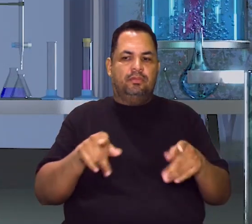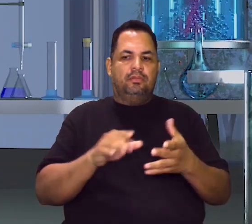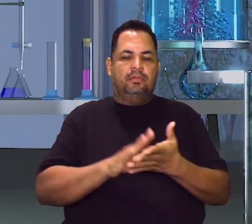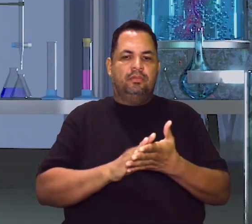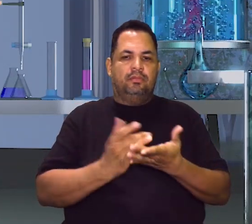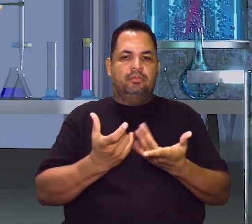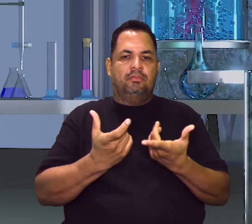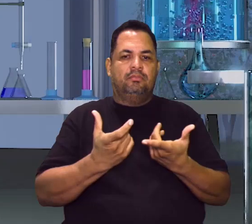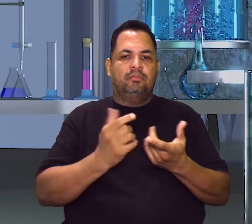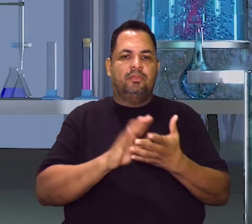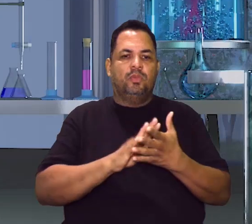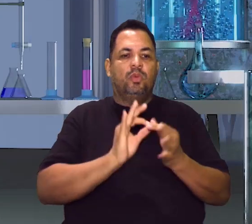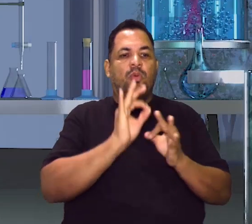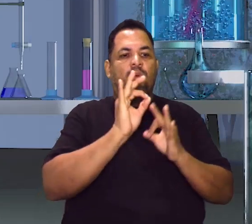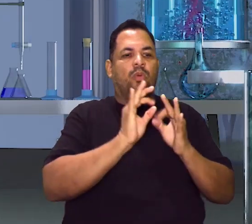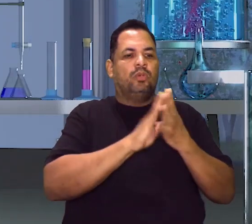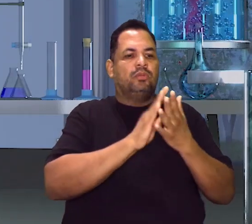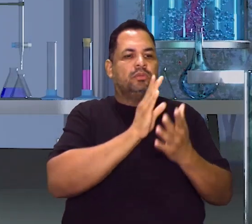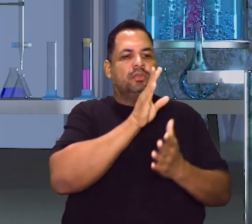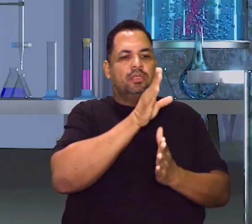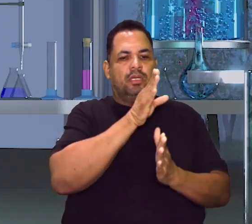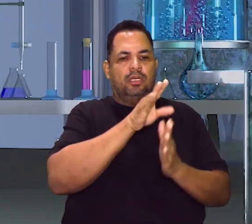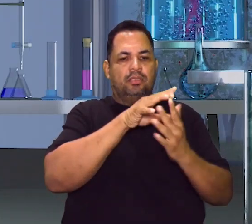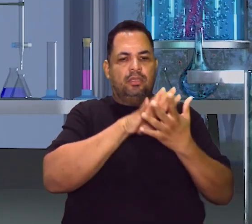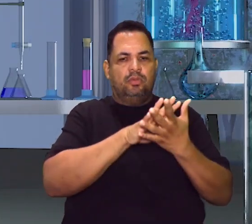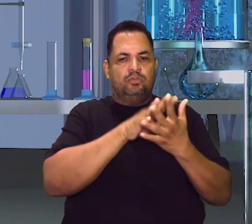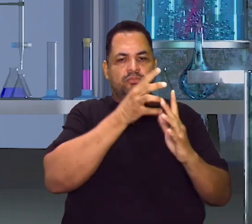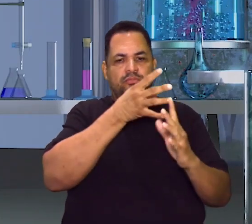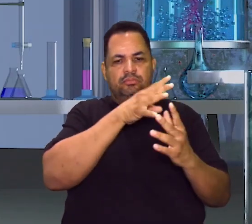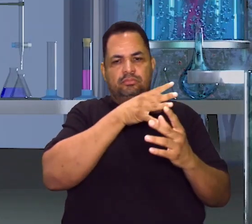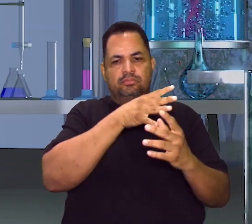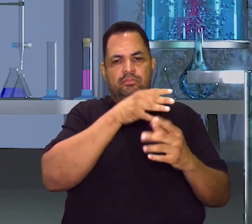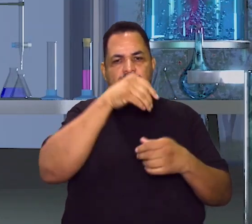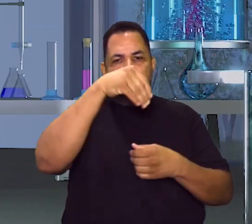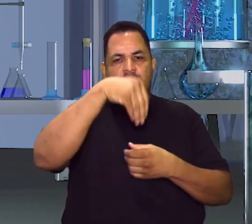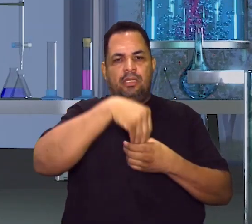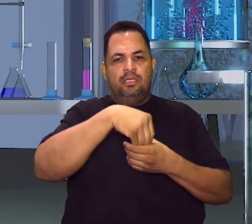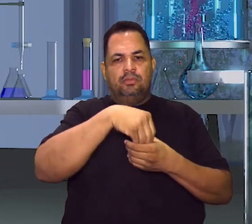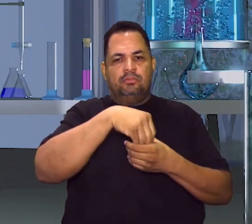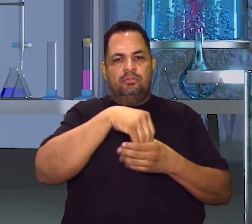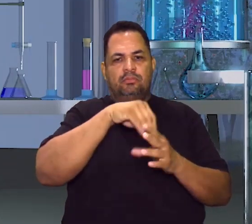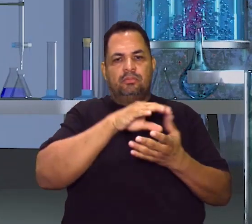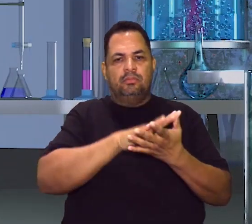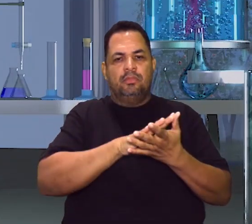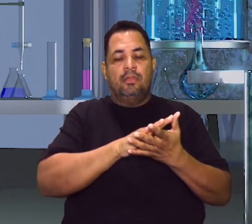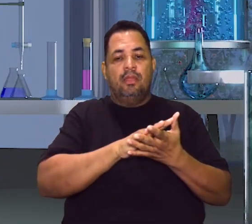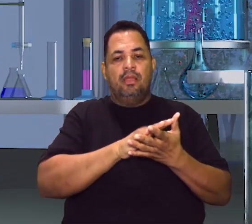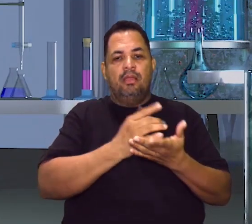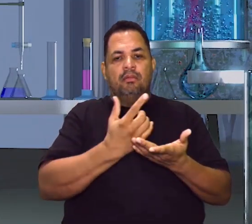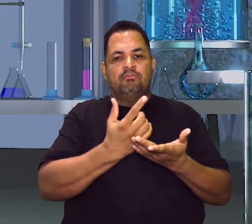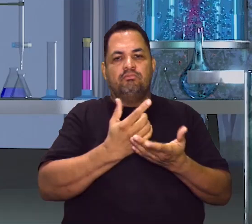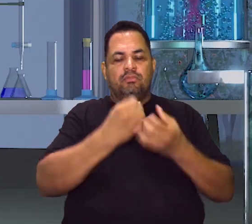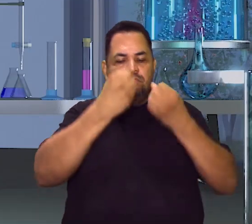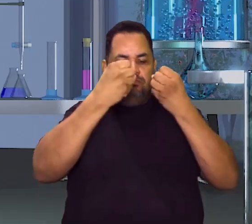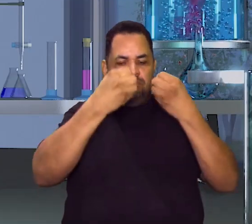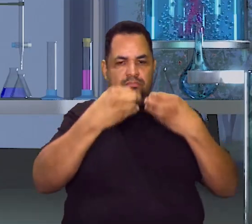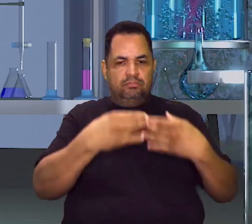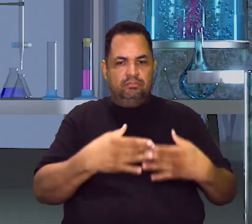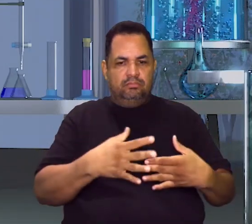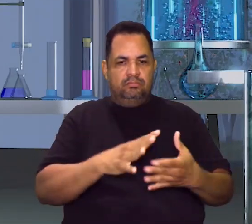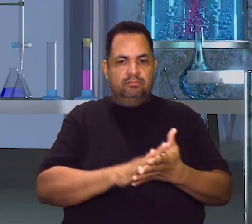além da localização dos elementos, dos grupos dos elementos químicos, nós também abordamos sobre